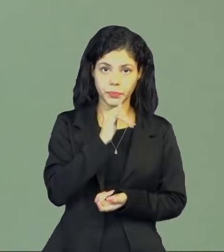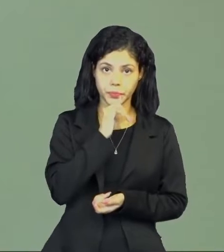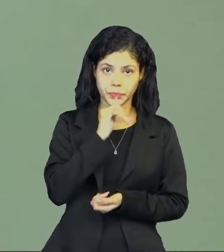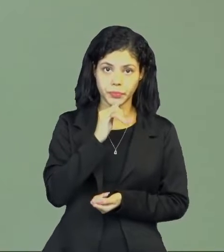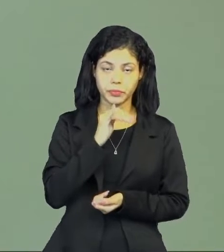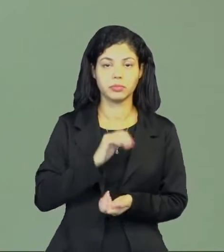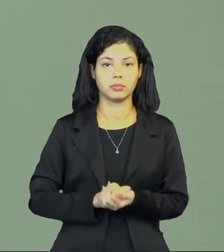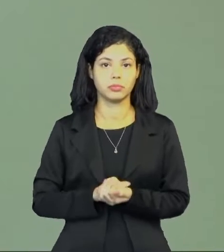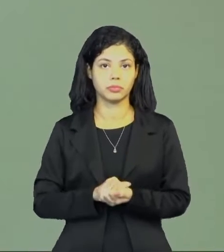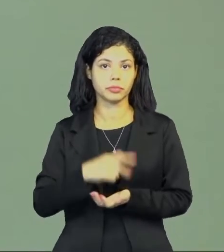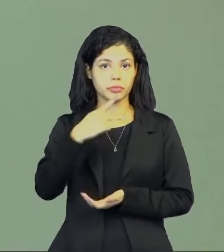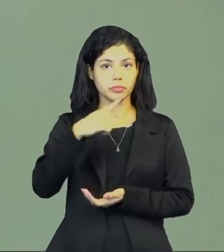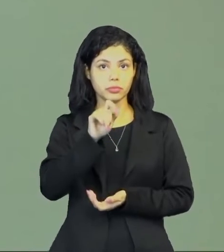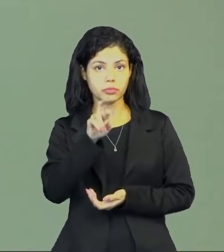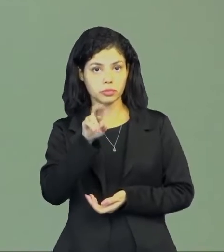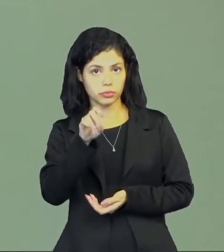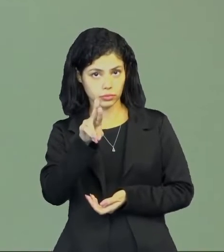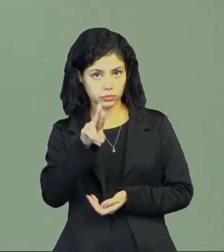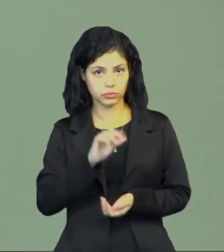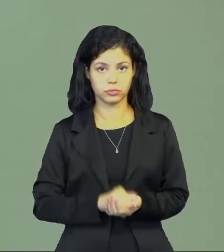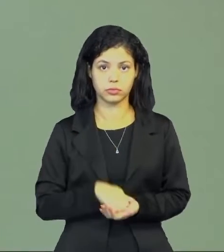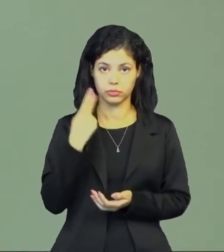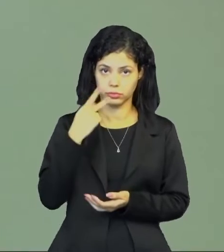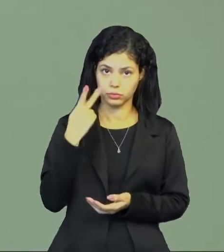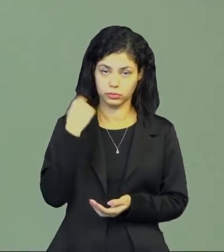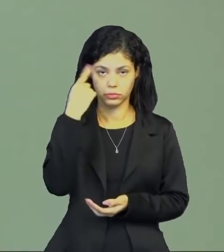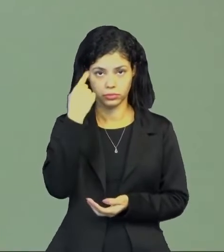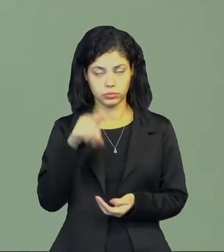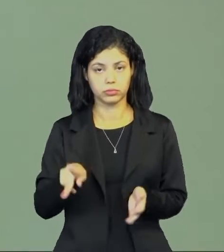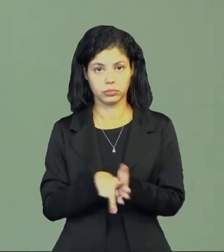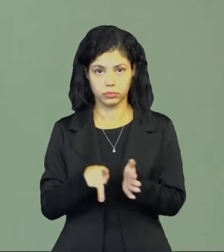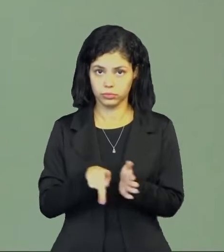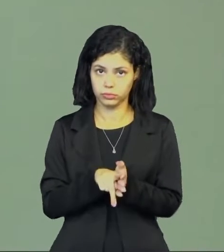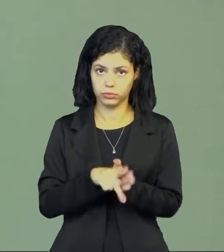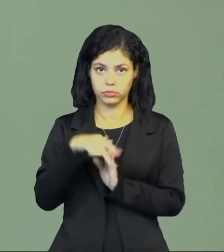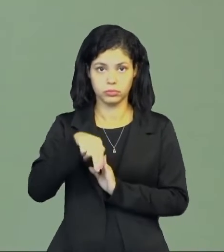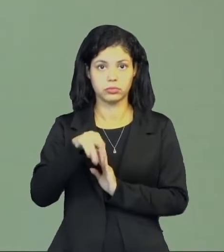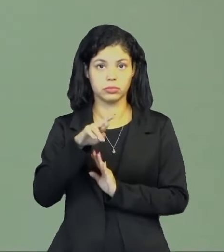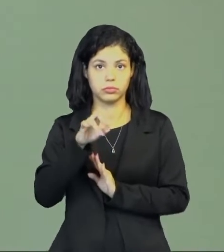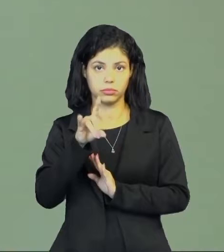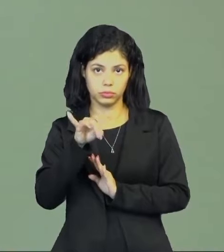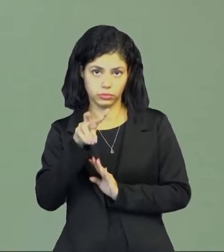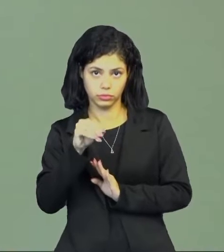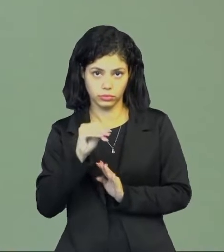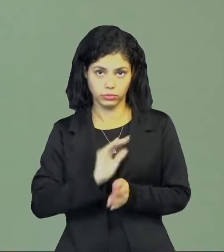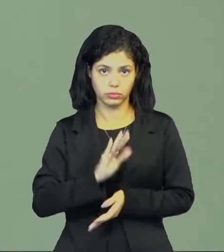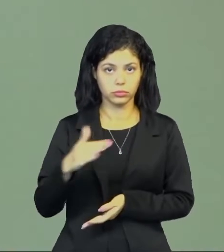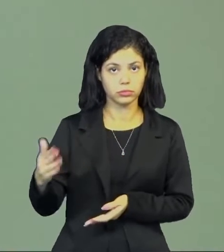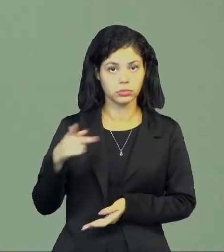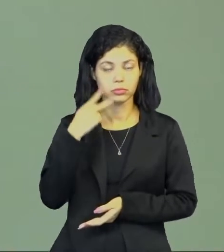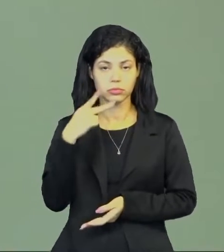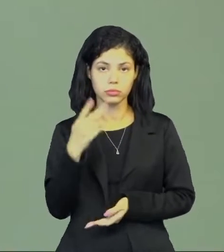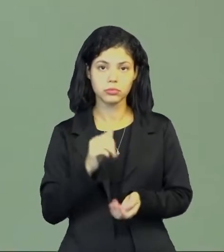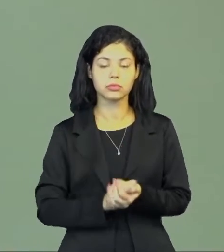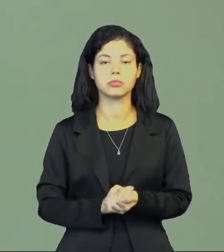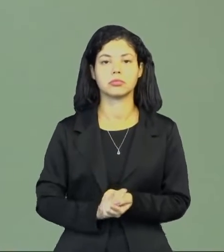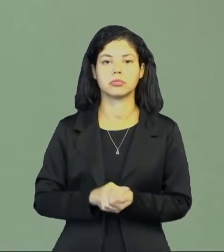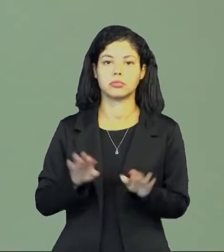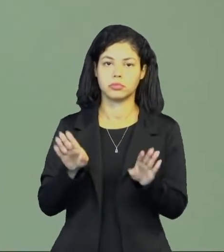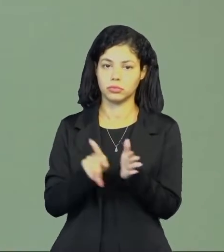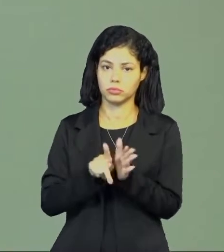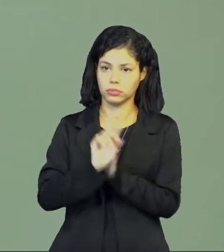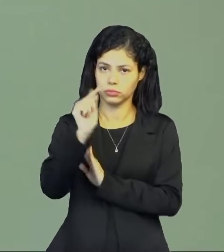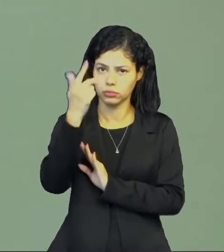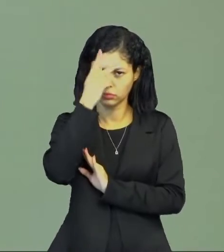nasce no Peru, o Peru fala espanhol oficialmente, então ele é um falante nativo. Agora, quando eu falo em idioma falado, é